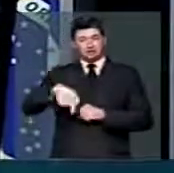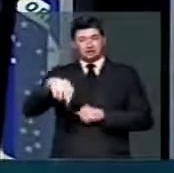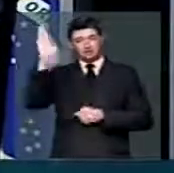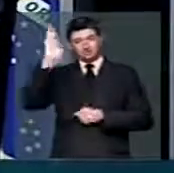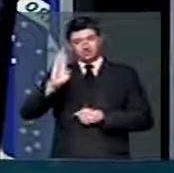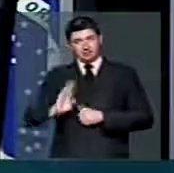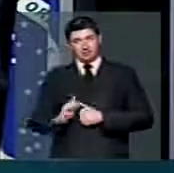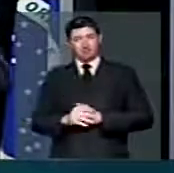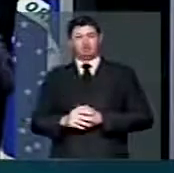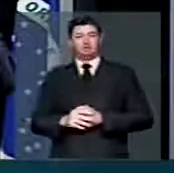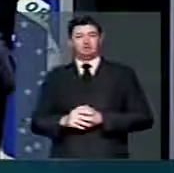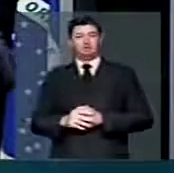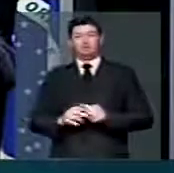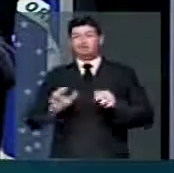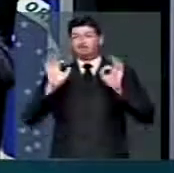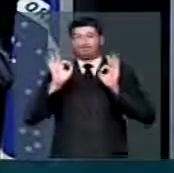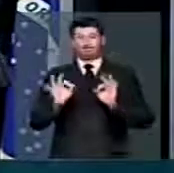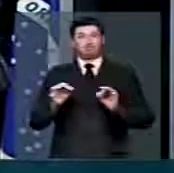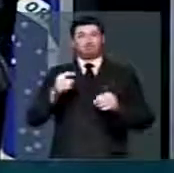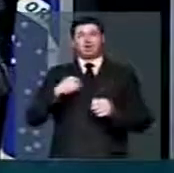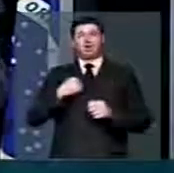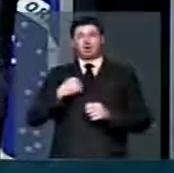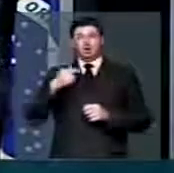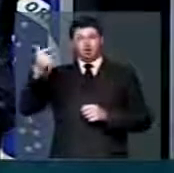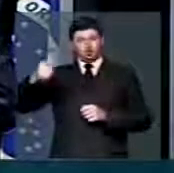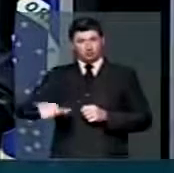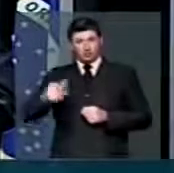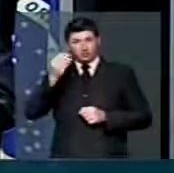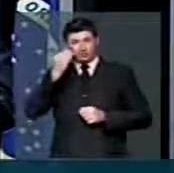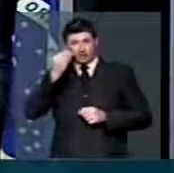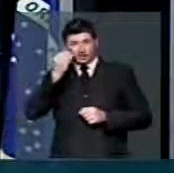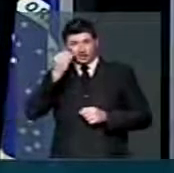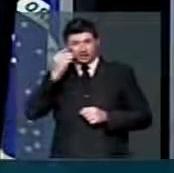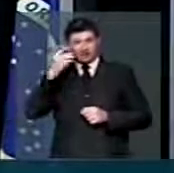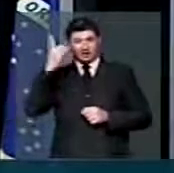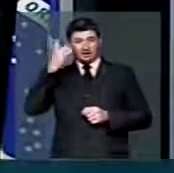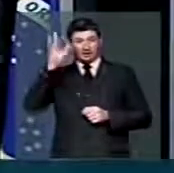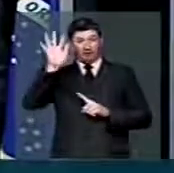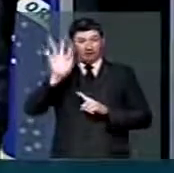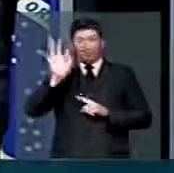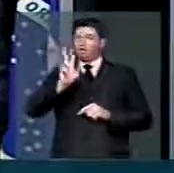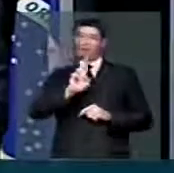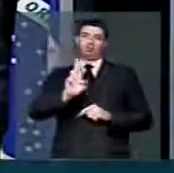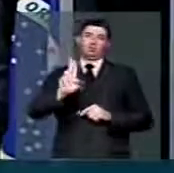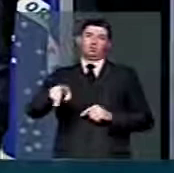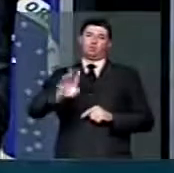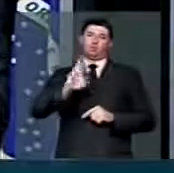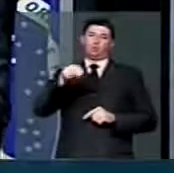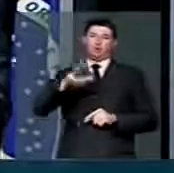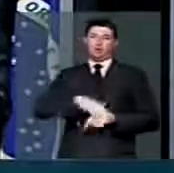país. Certamente eu não serei mais candidato a deputado federal.